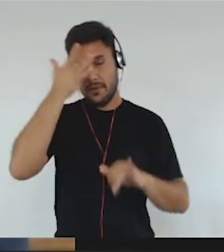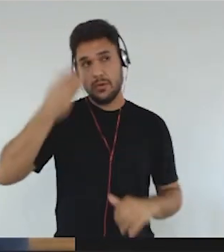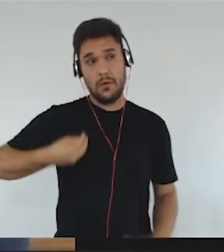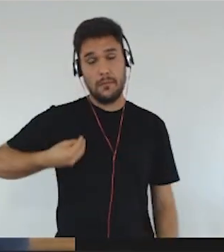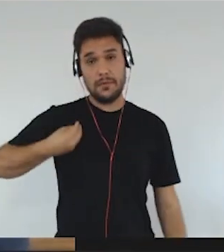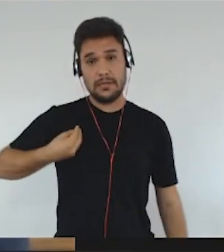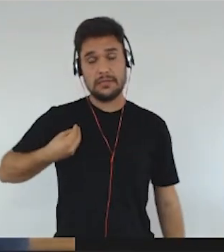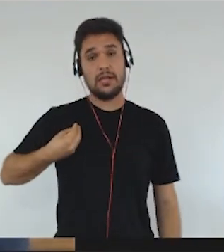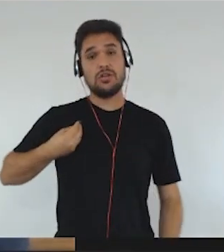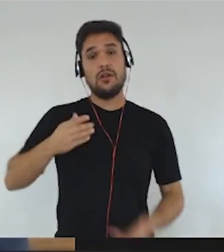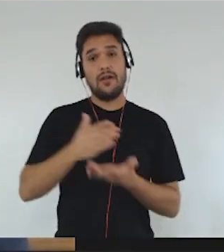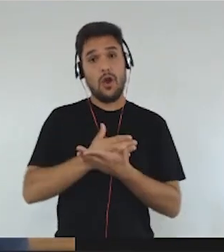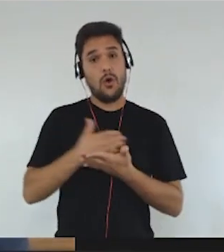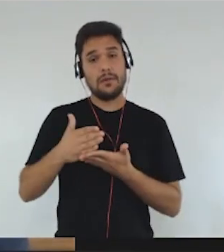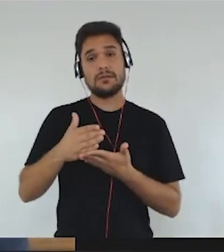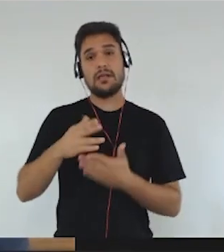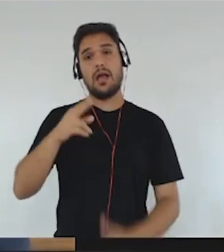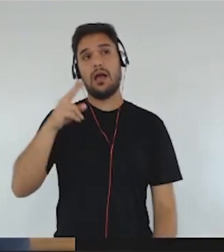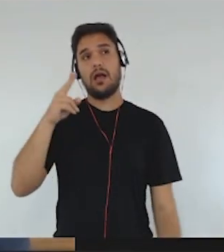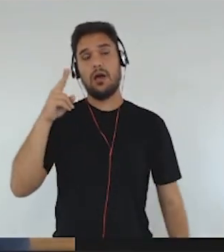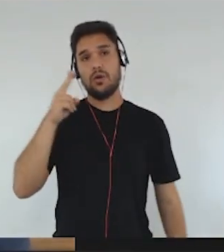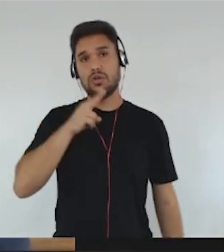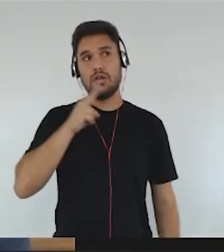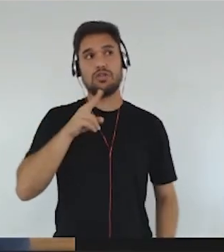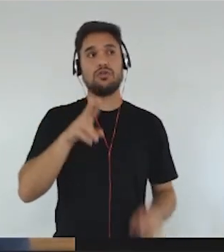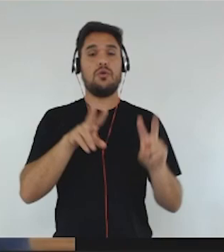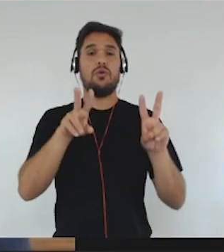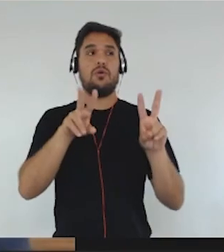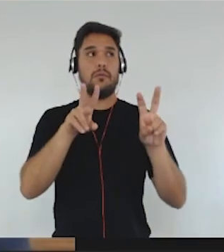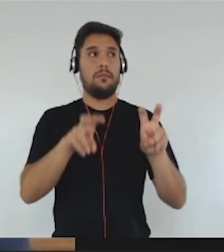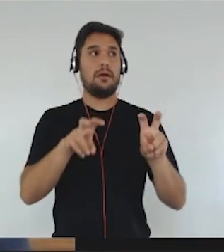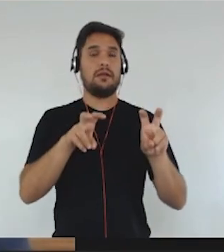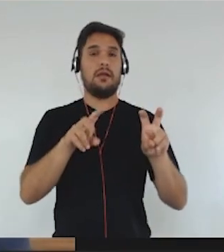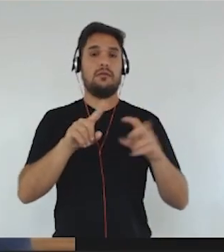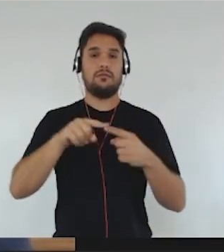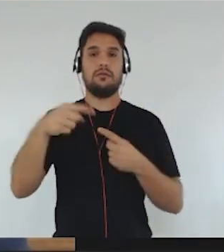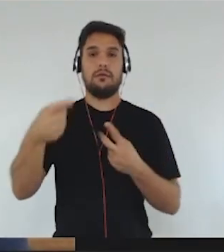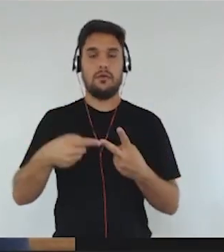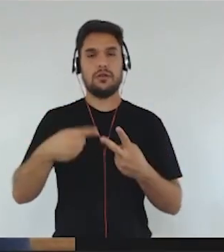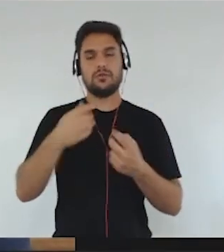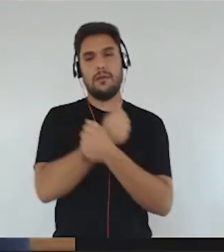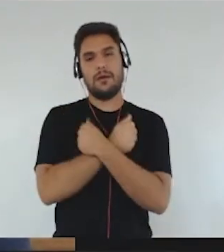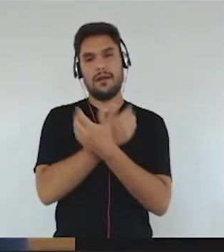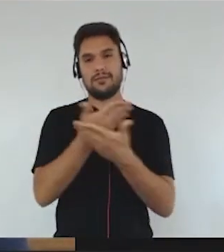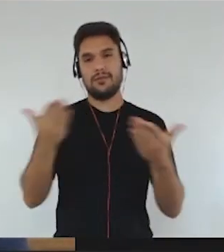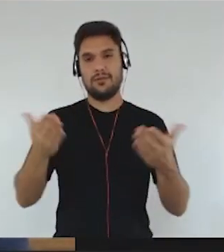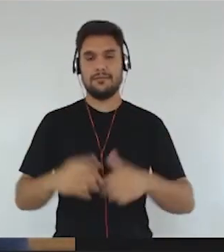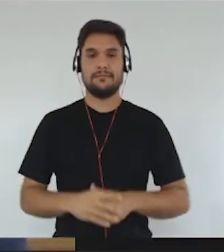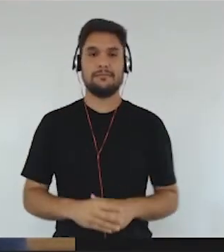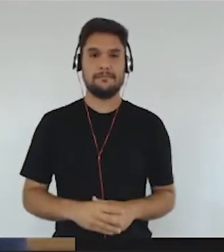presentes o início imediato do painel seguinte. Um abraço a todos.